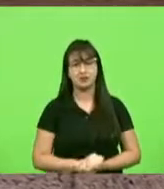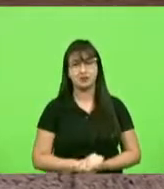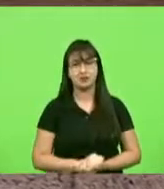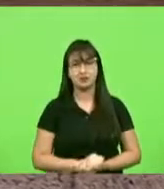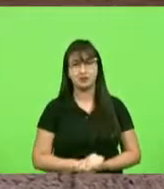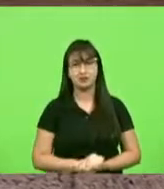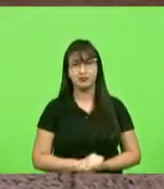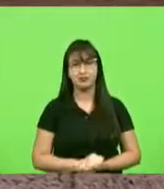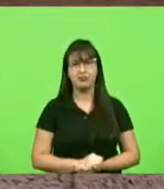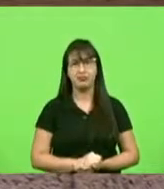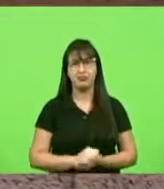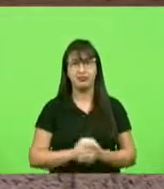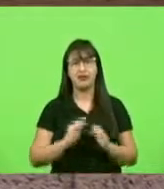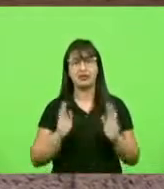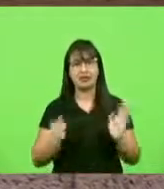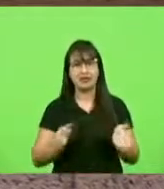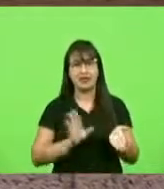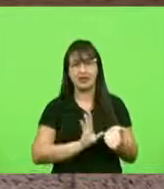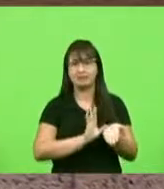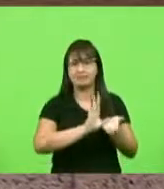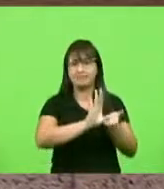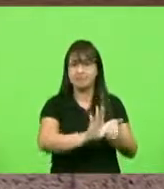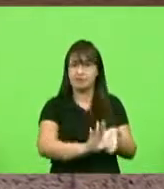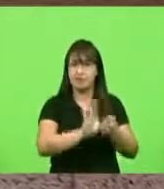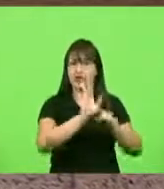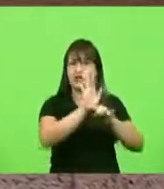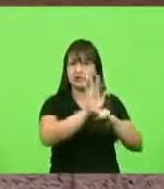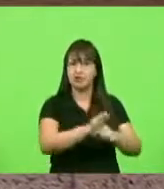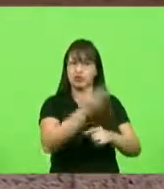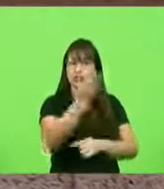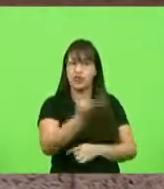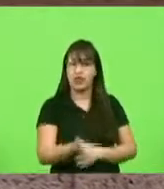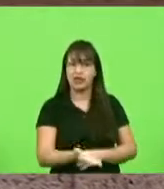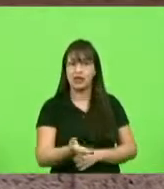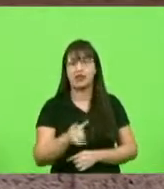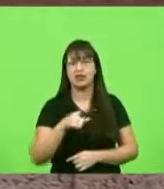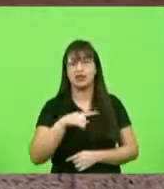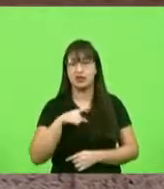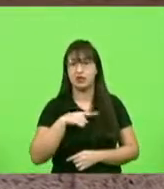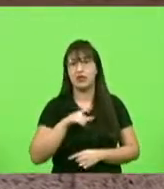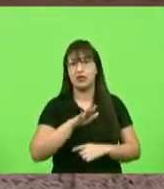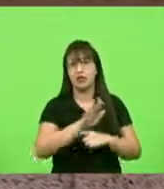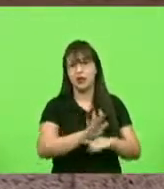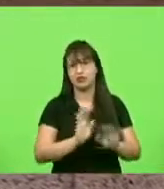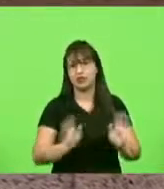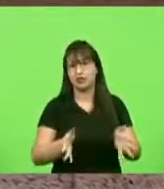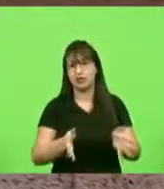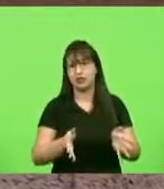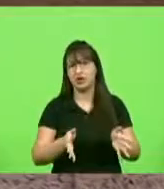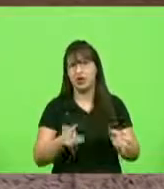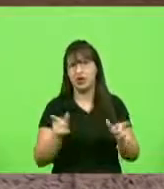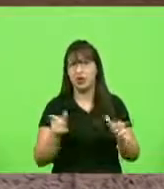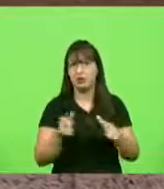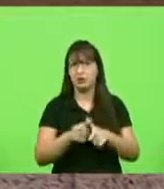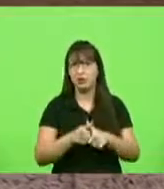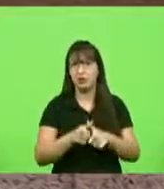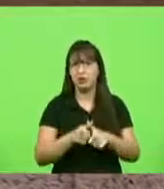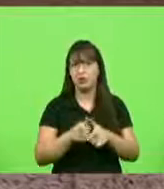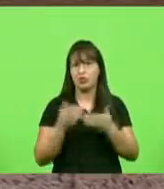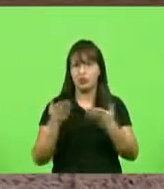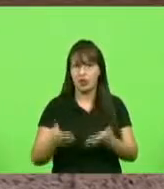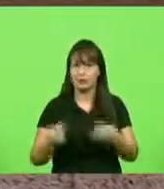deu recurso para quem praticamente já tinha recurso. Muito pouco dos que